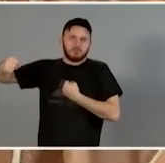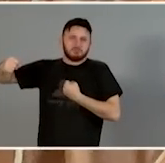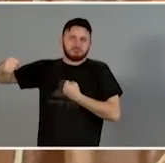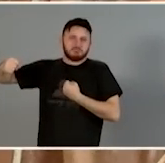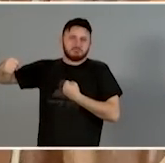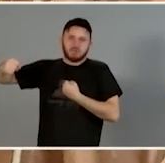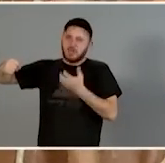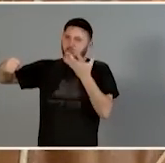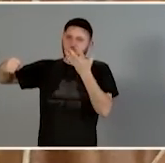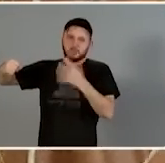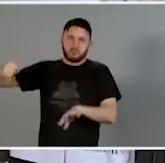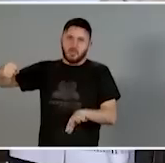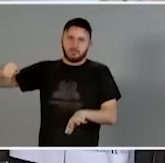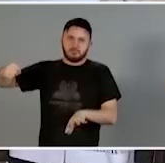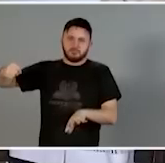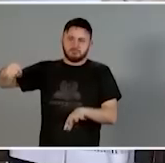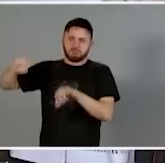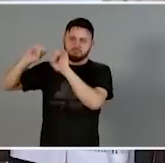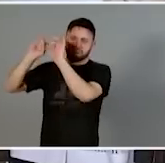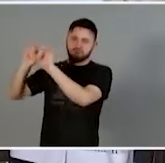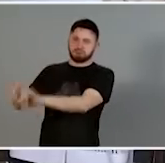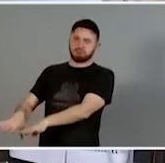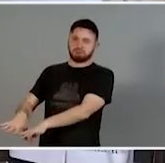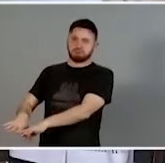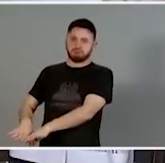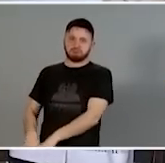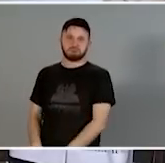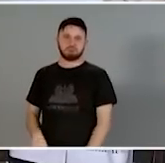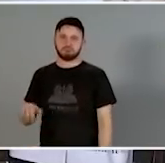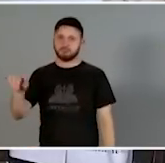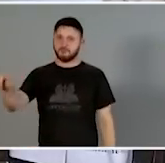não quero, não, eu deixo aqui.